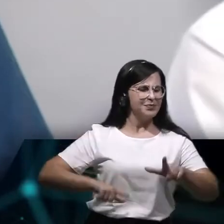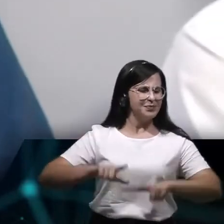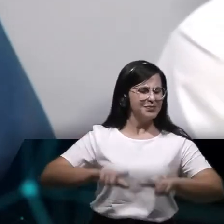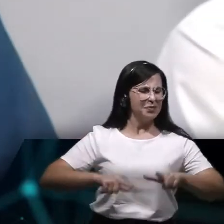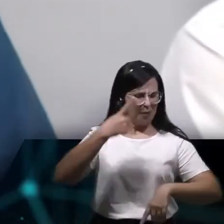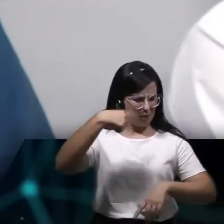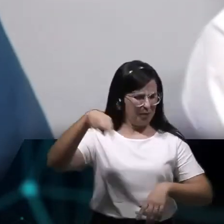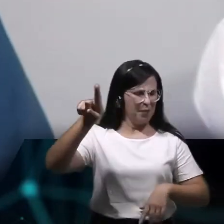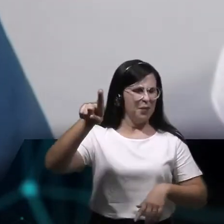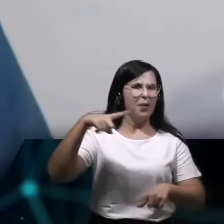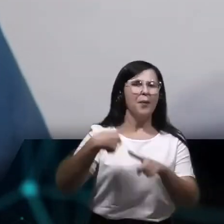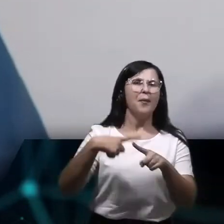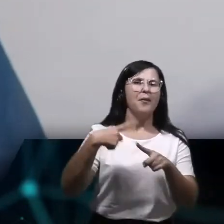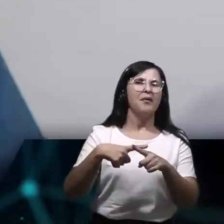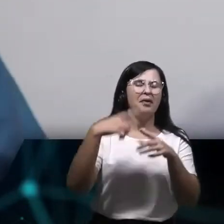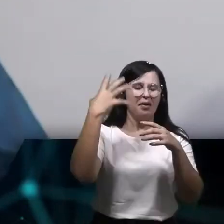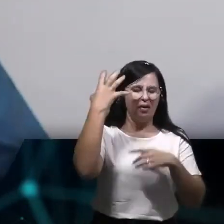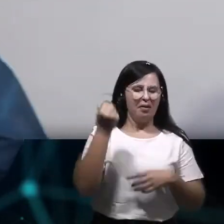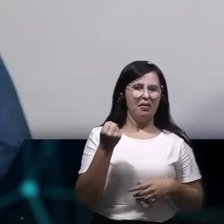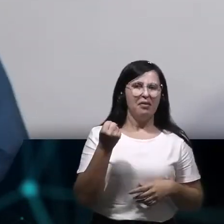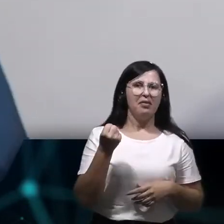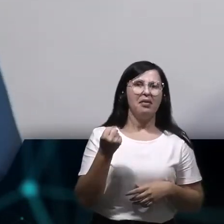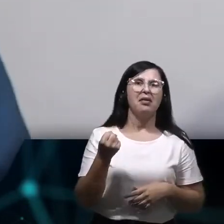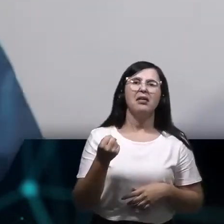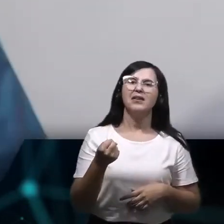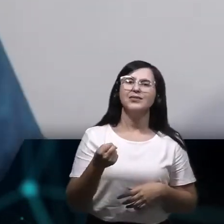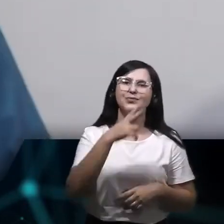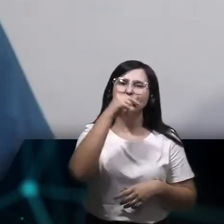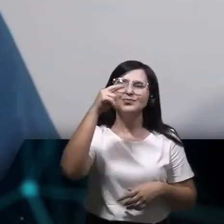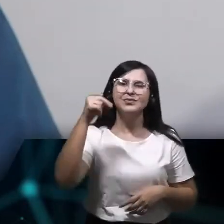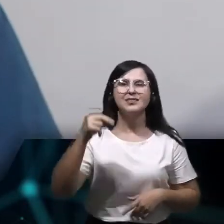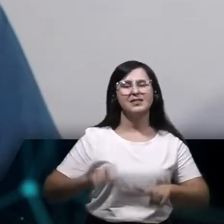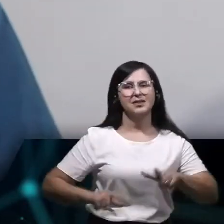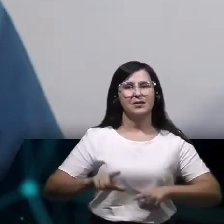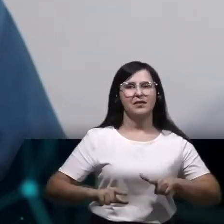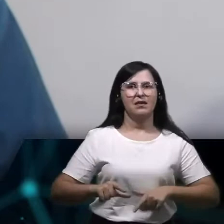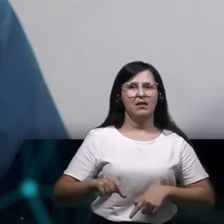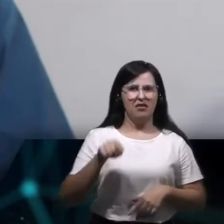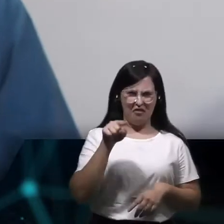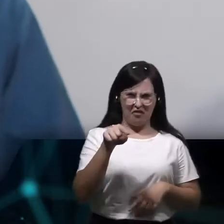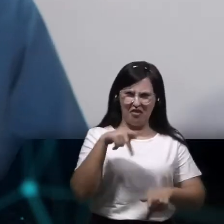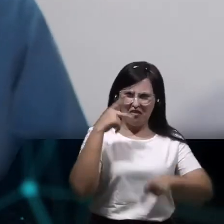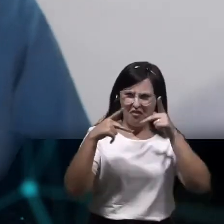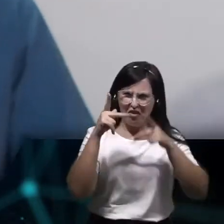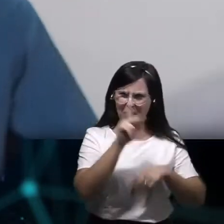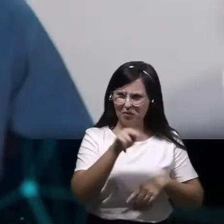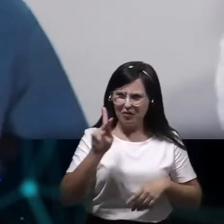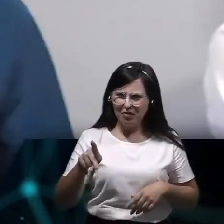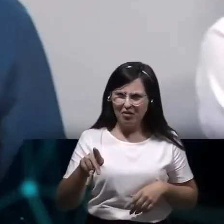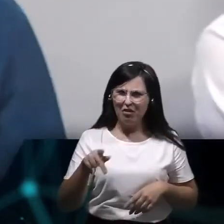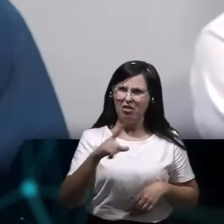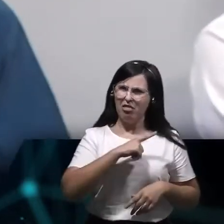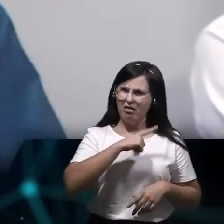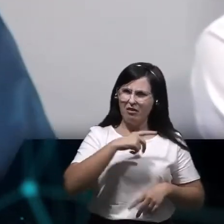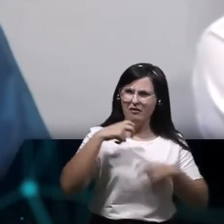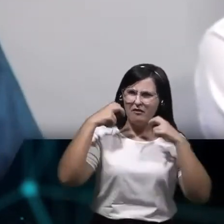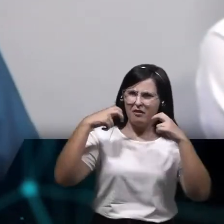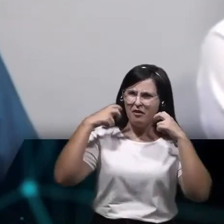realmente recebia sem trabalhar. E você falar do professor, se eu fosse você, eu tinha até vergonha de falar do professor, porque você judeia com o